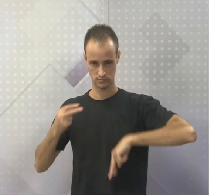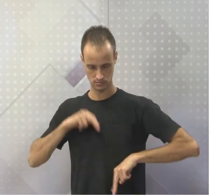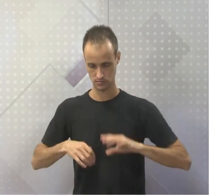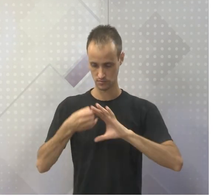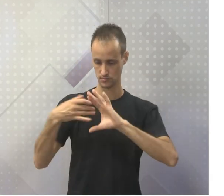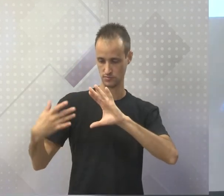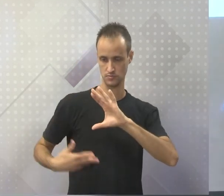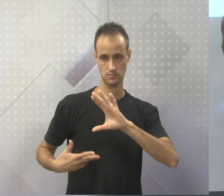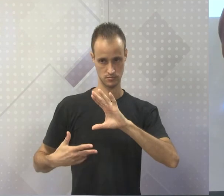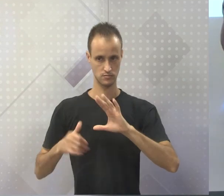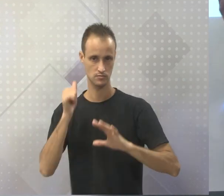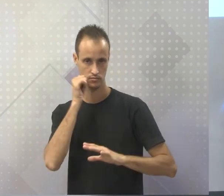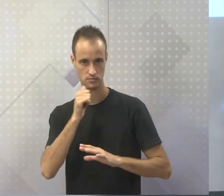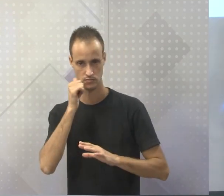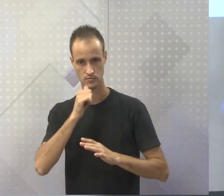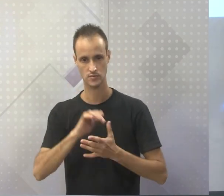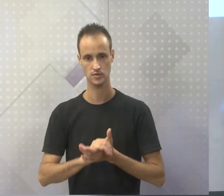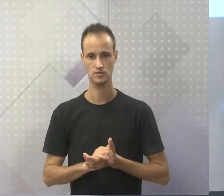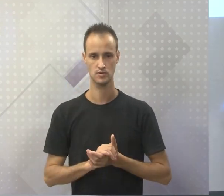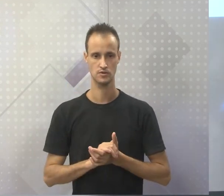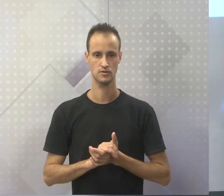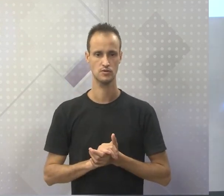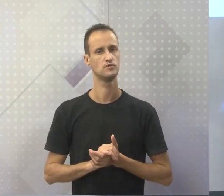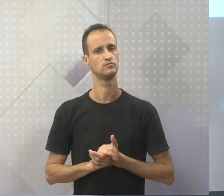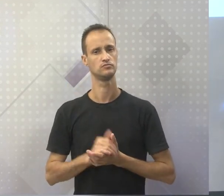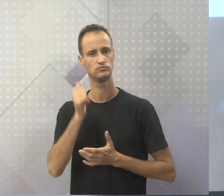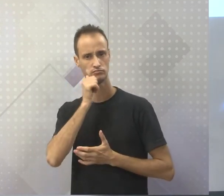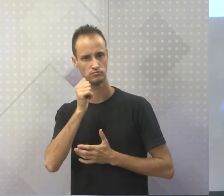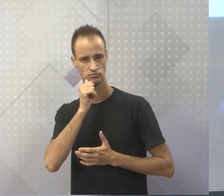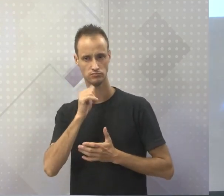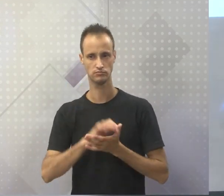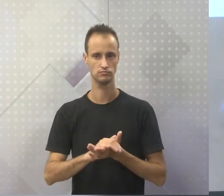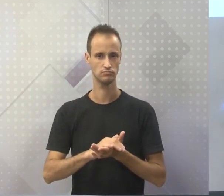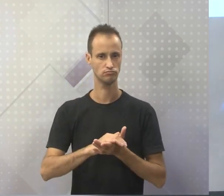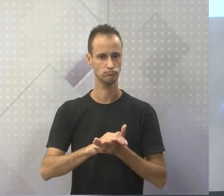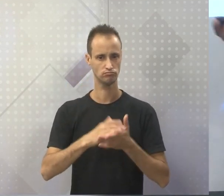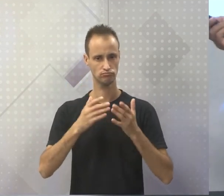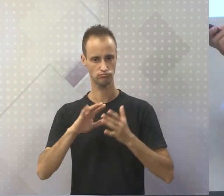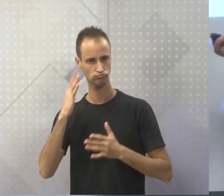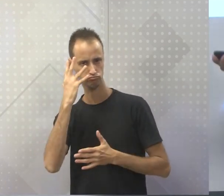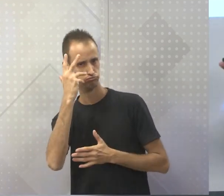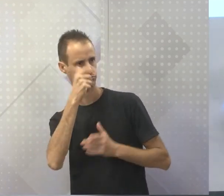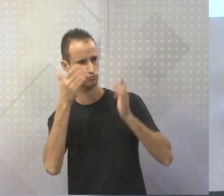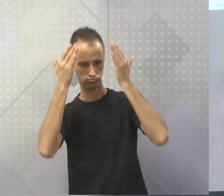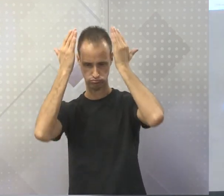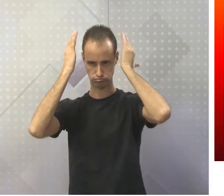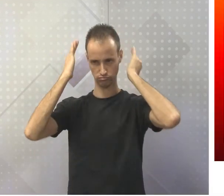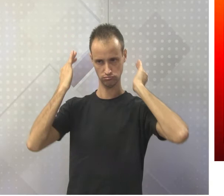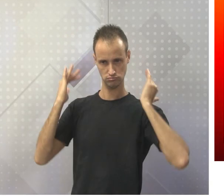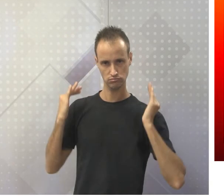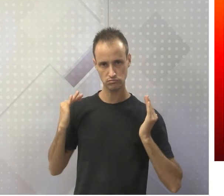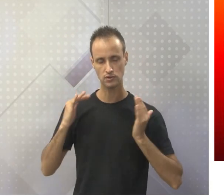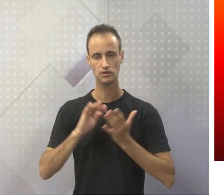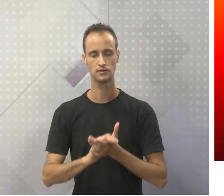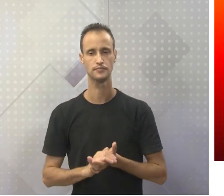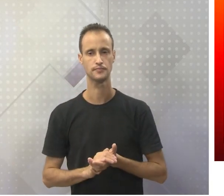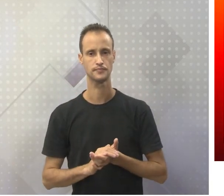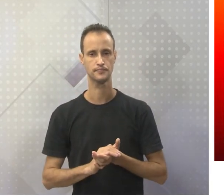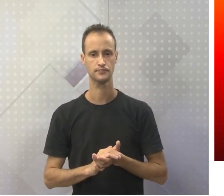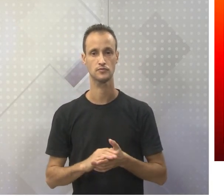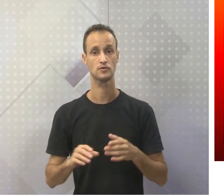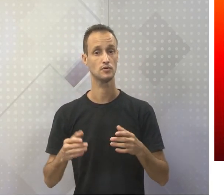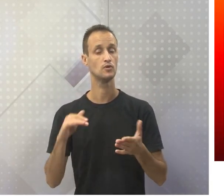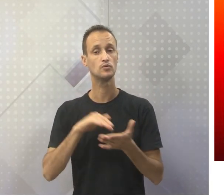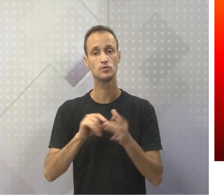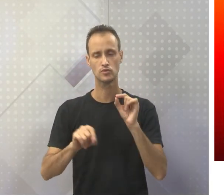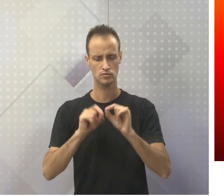sexuais secundárias, tá? Aquela menina que fica bem toda, oi, dá, né? É o estrogênio. E por último, conheço os